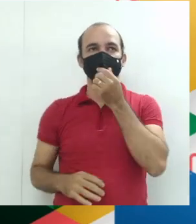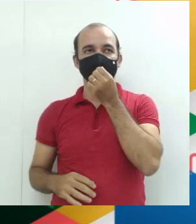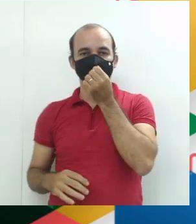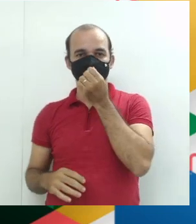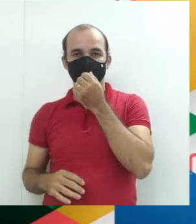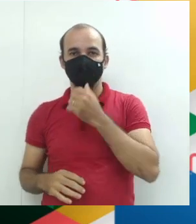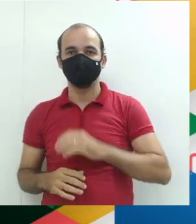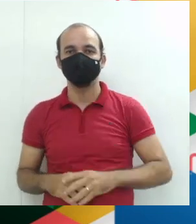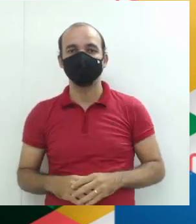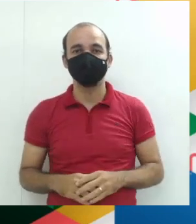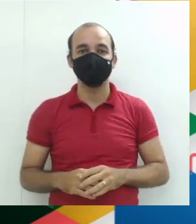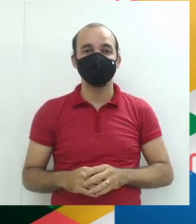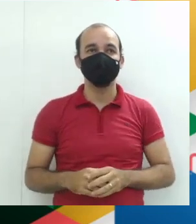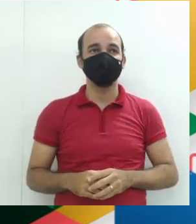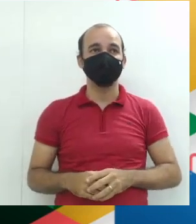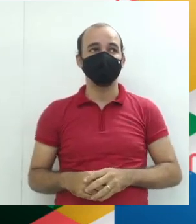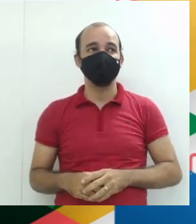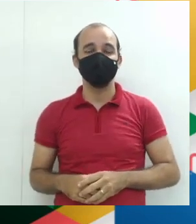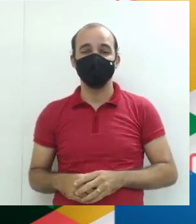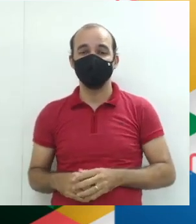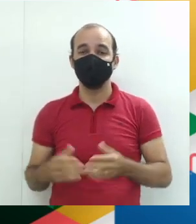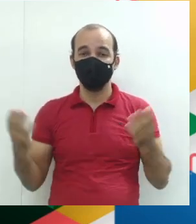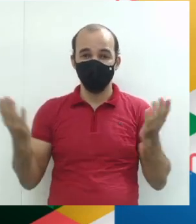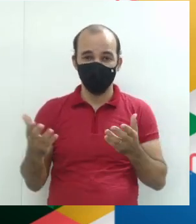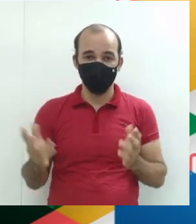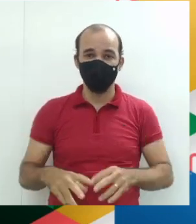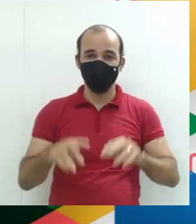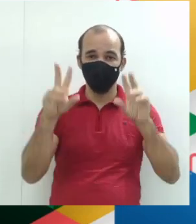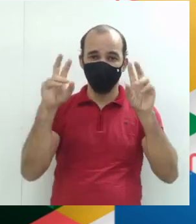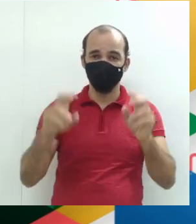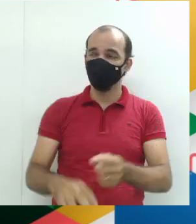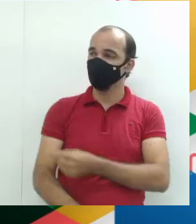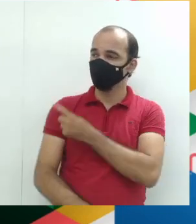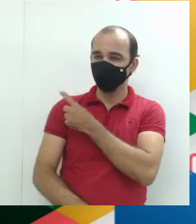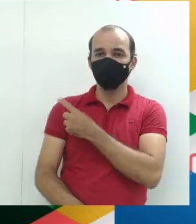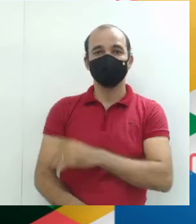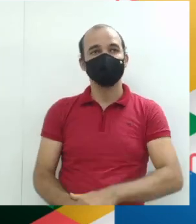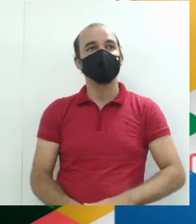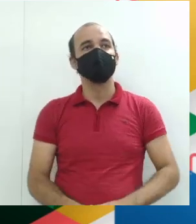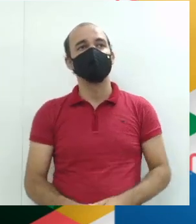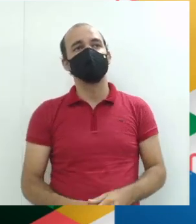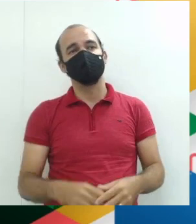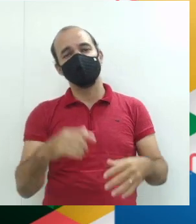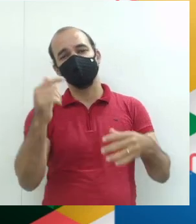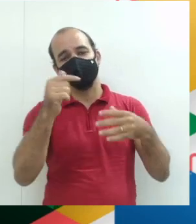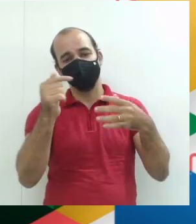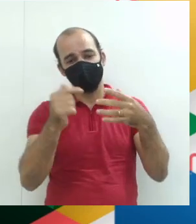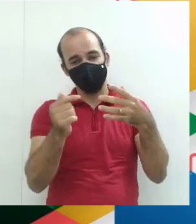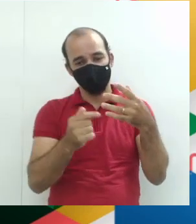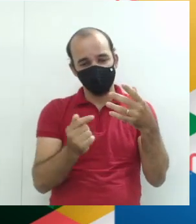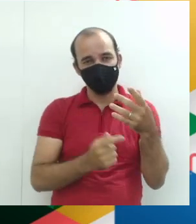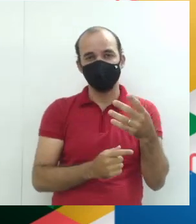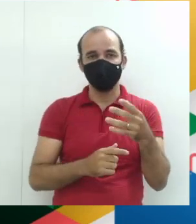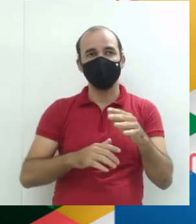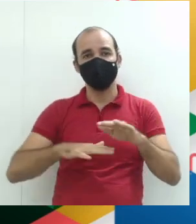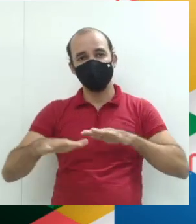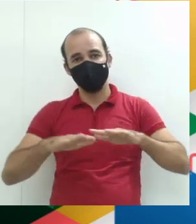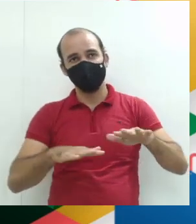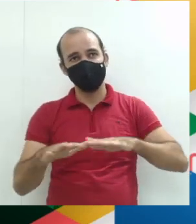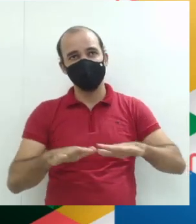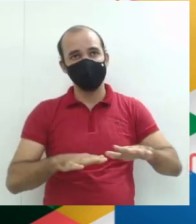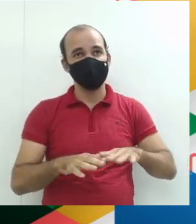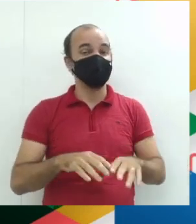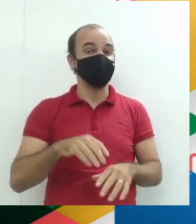E aí a gente vai começar agora, né, a ver um pouquinho dos movimentos da música